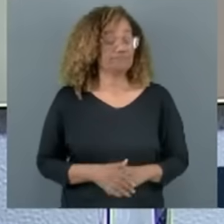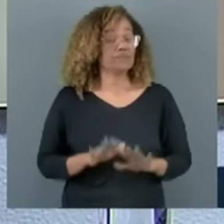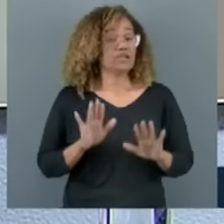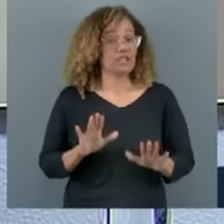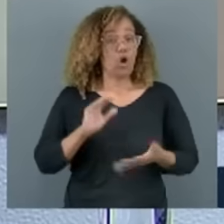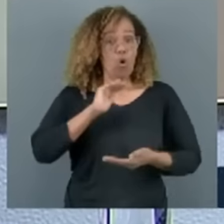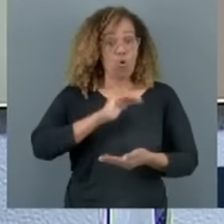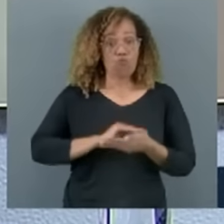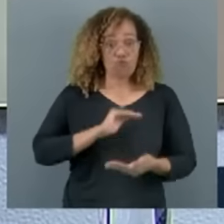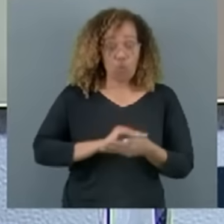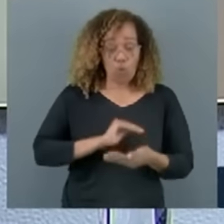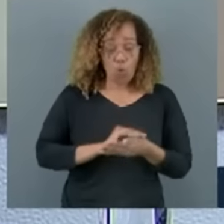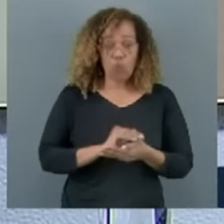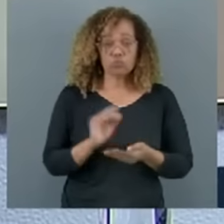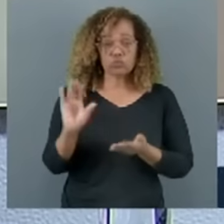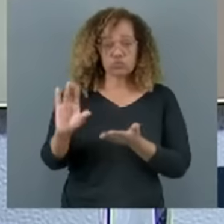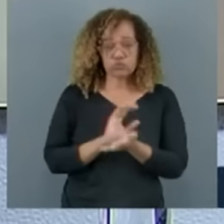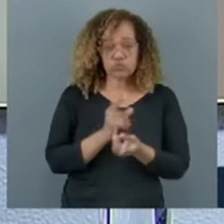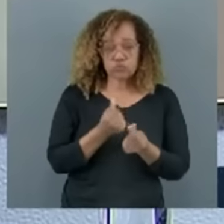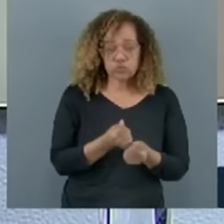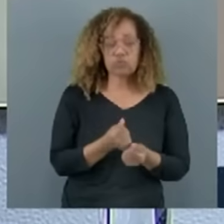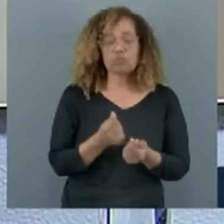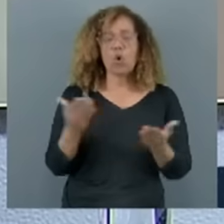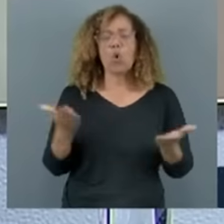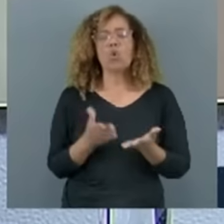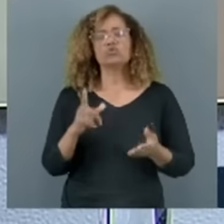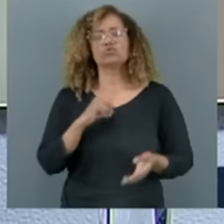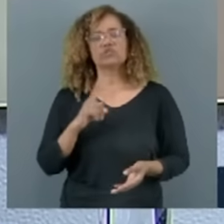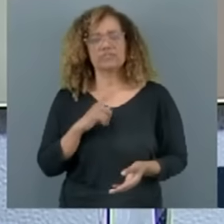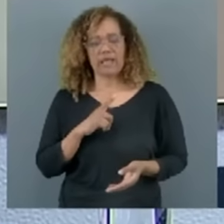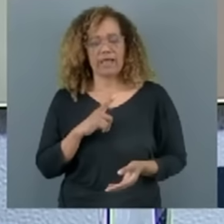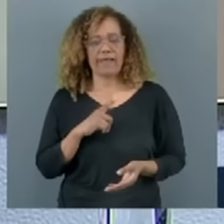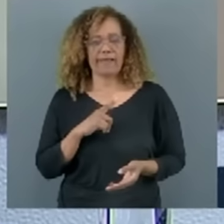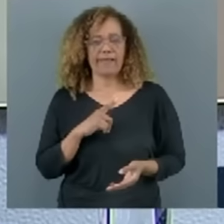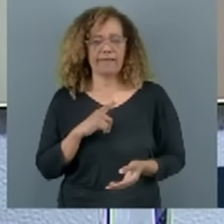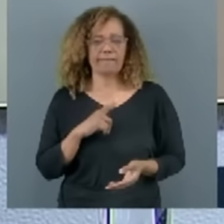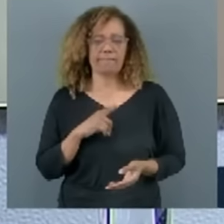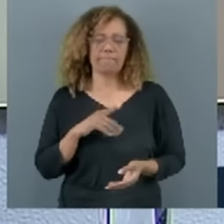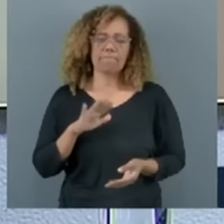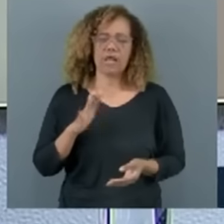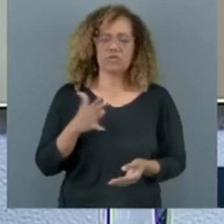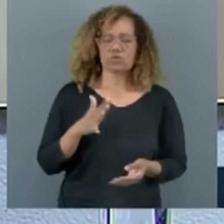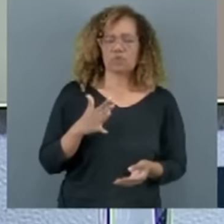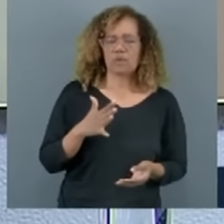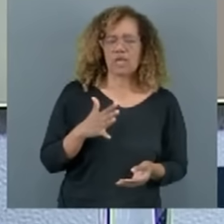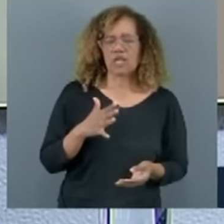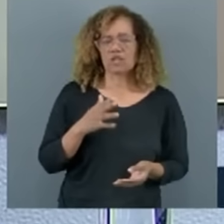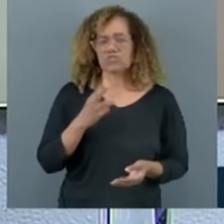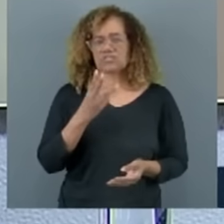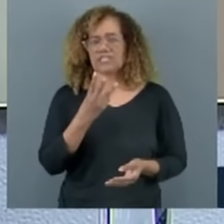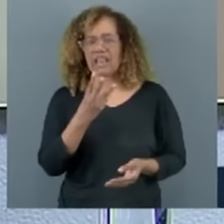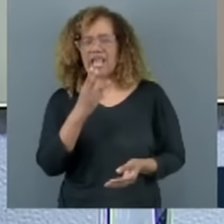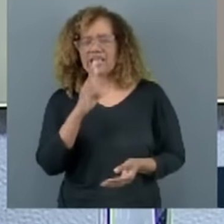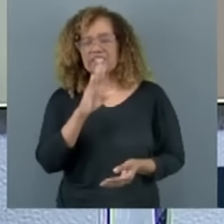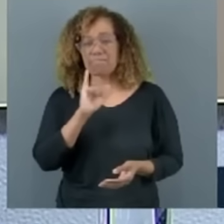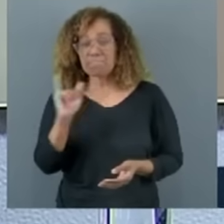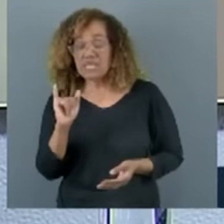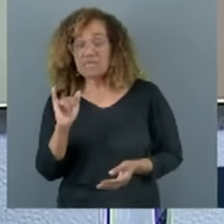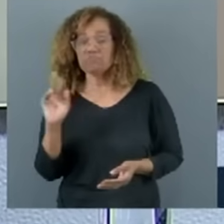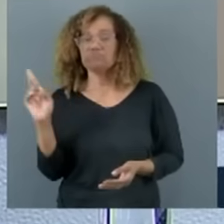Esse fundo, ele tem hoje algo em torno de 3 bilhões de